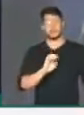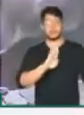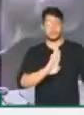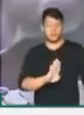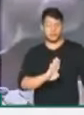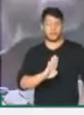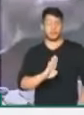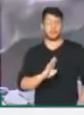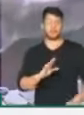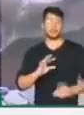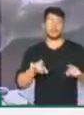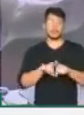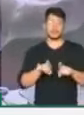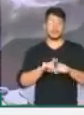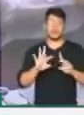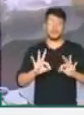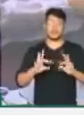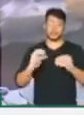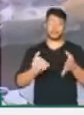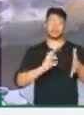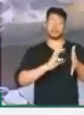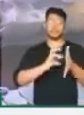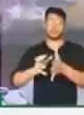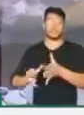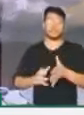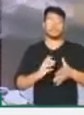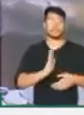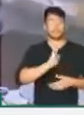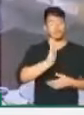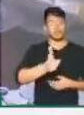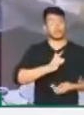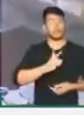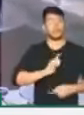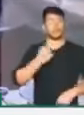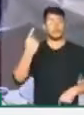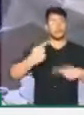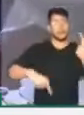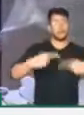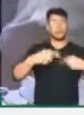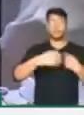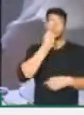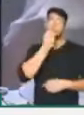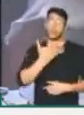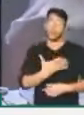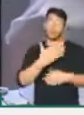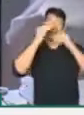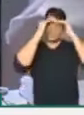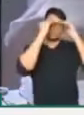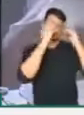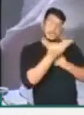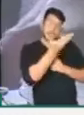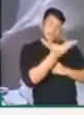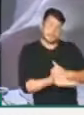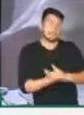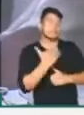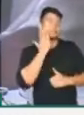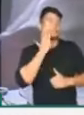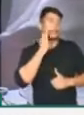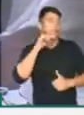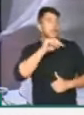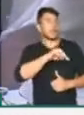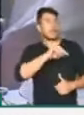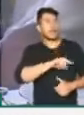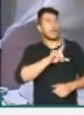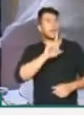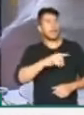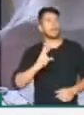do campo progressista, mas os adversários que já fizeram bons combates e embates a respeito, e sabem o quanto que a